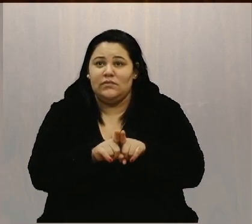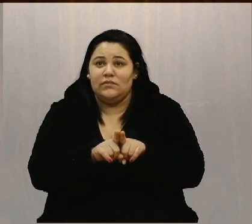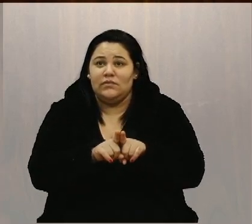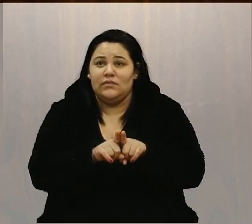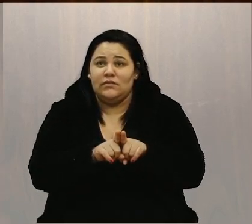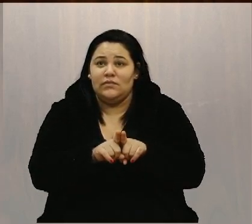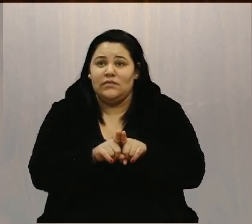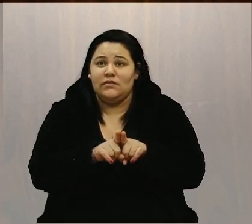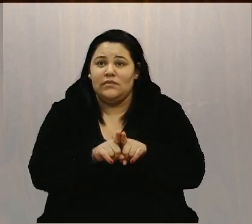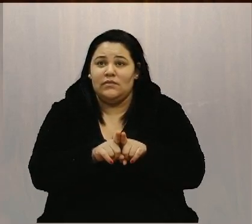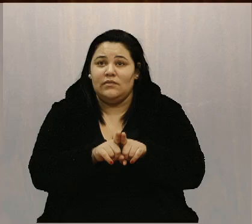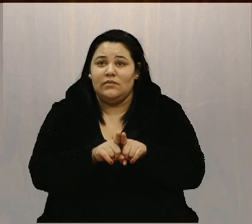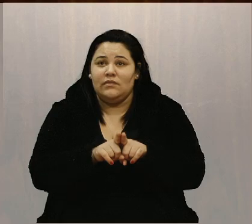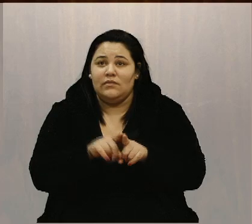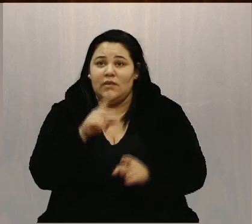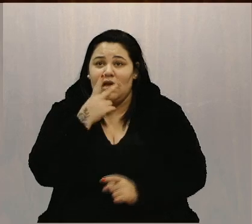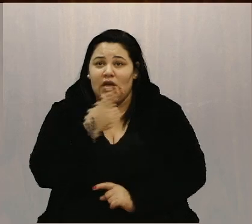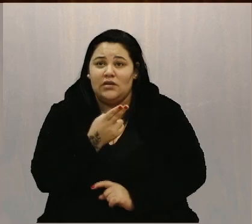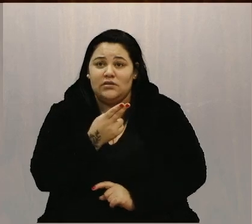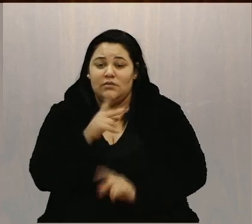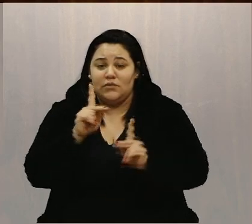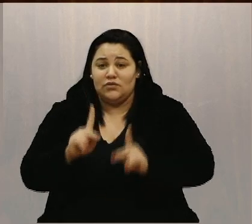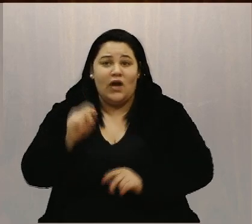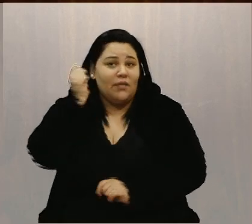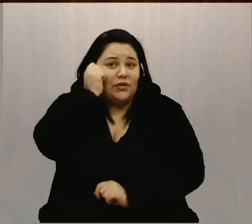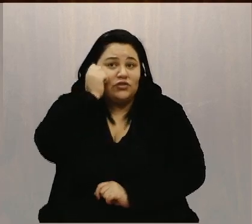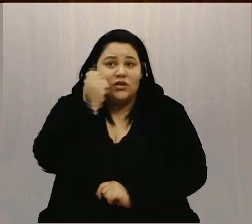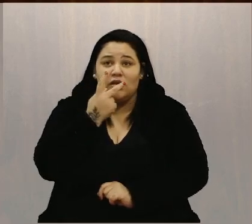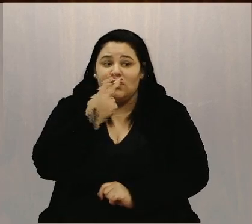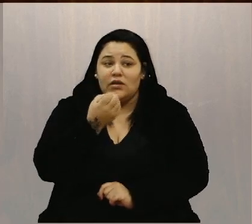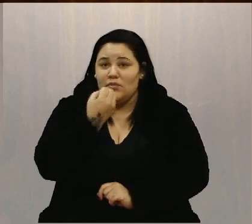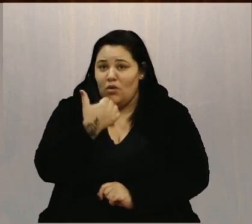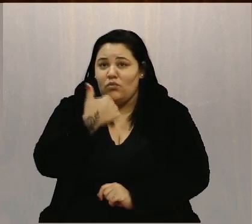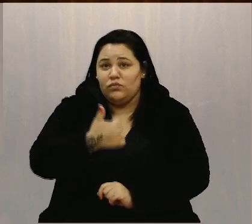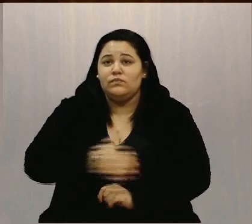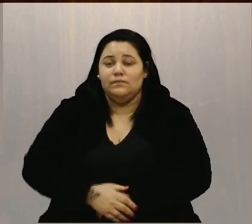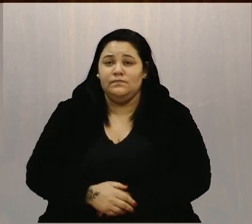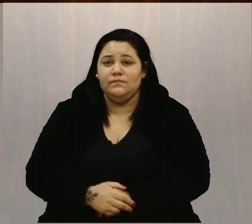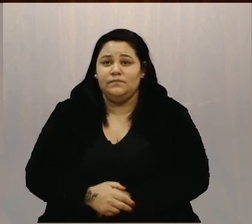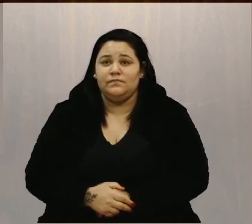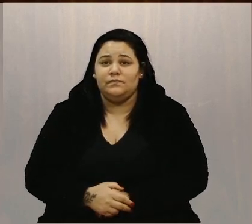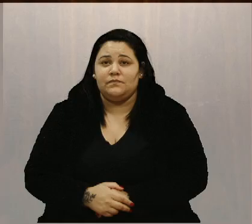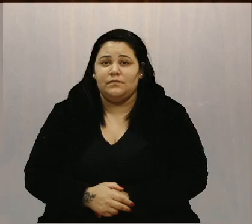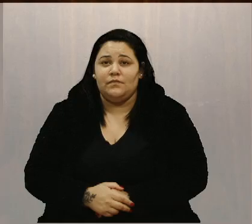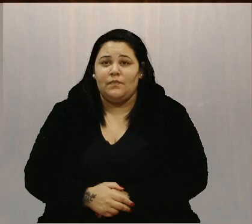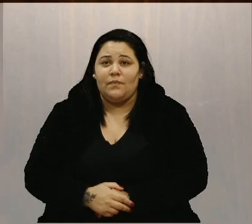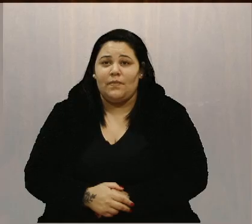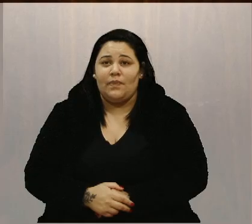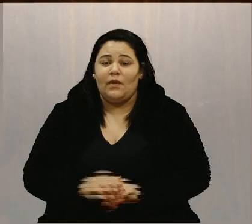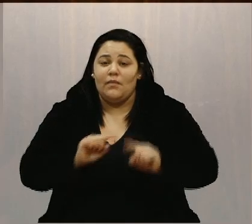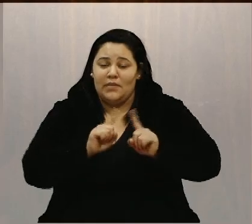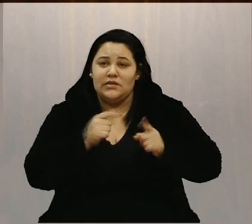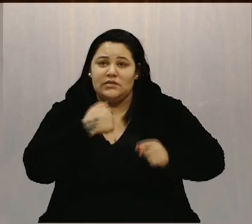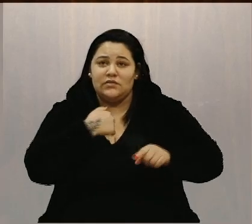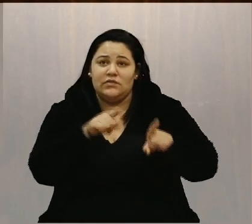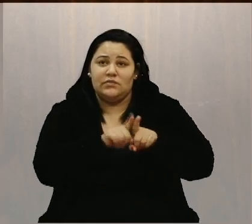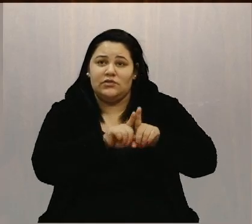Parecem Madalena arrependida. Que bom que agora vem tudo pianinho eu falar, mas eu também já sofri